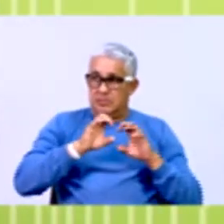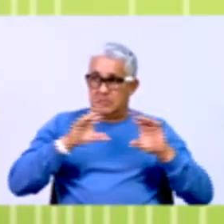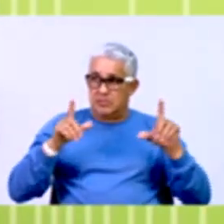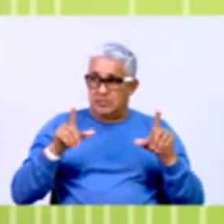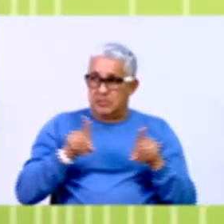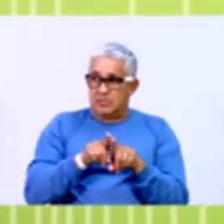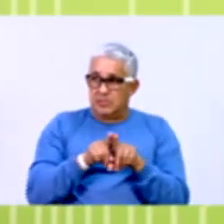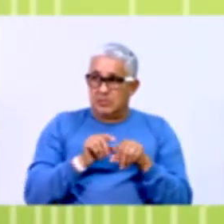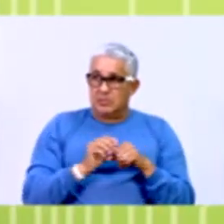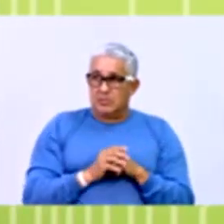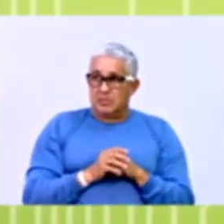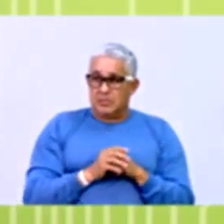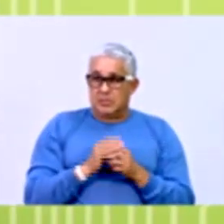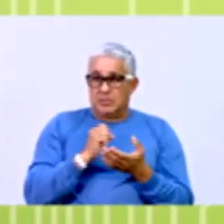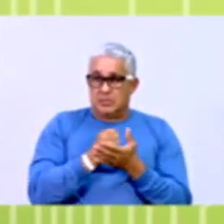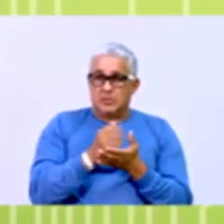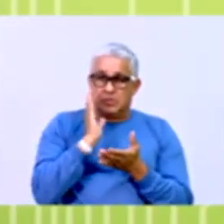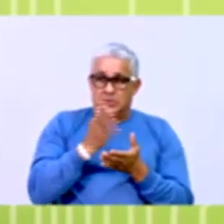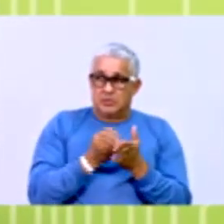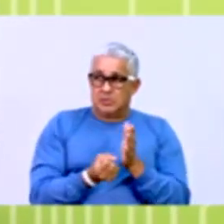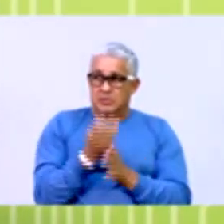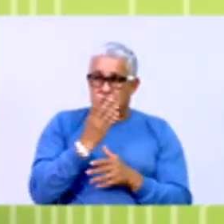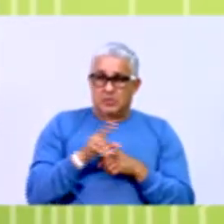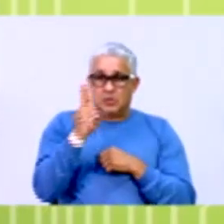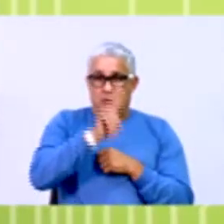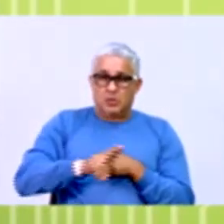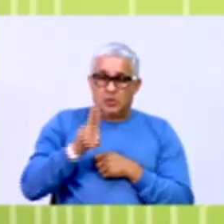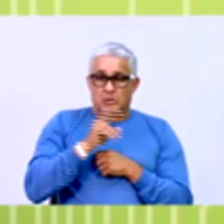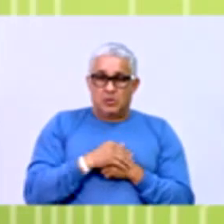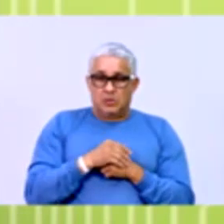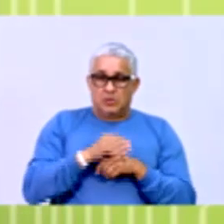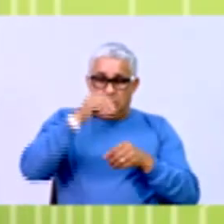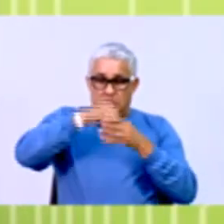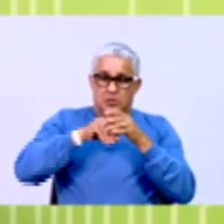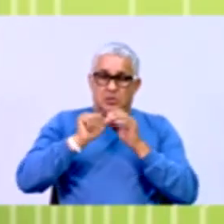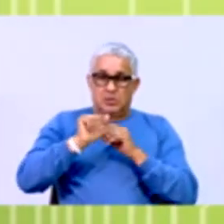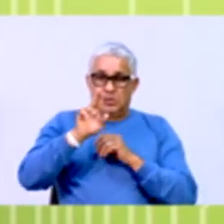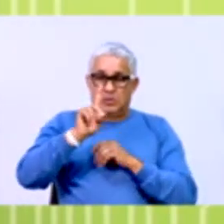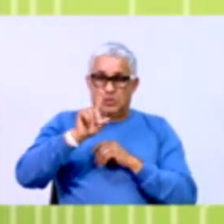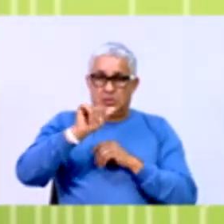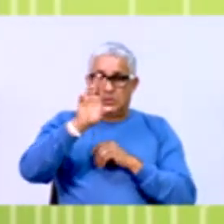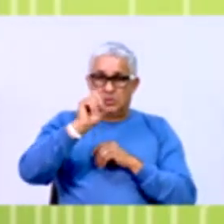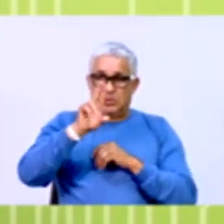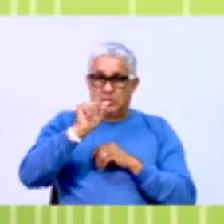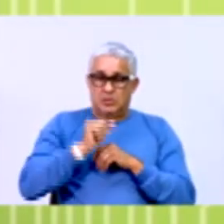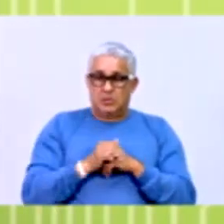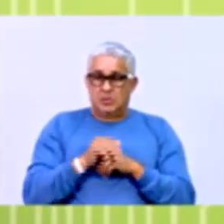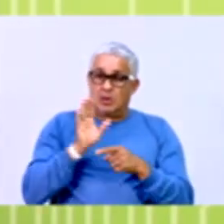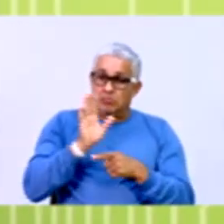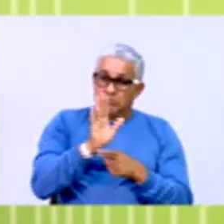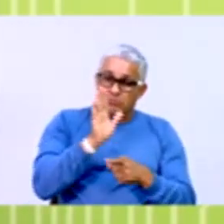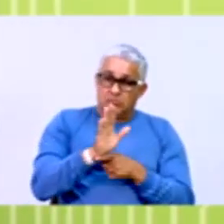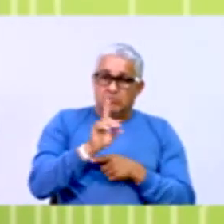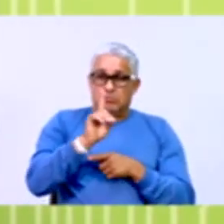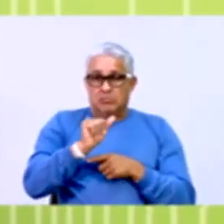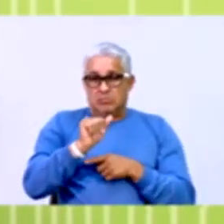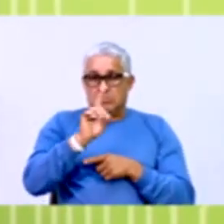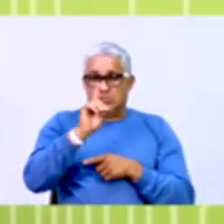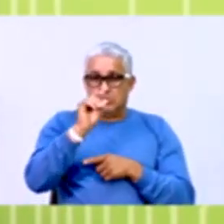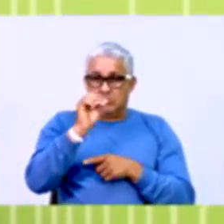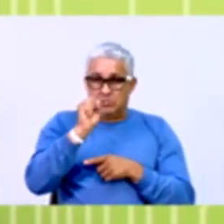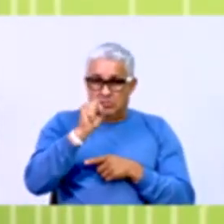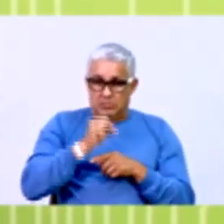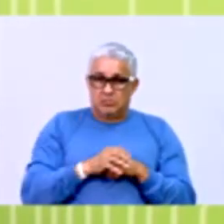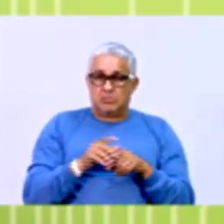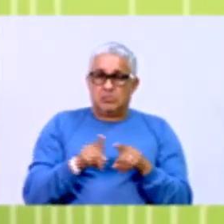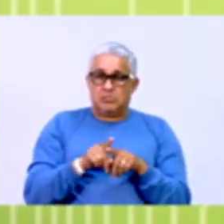também que uma vez que esse controle já foi criado, ele vai ser utilizado pela auditoria, alimentando os dados